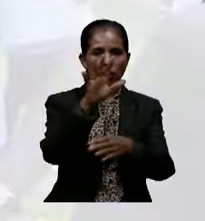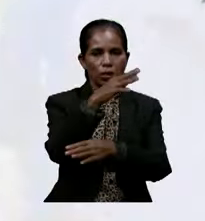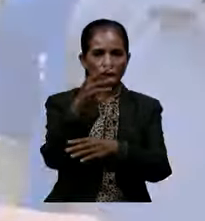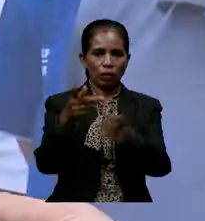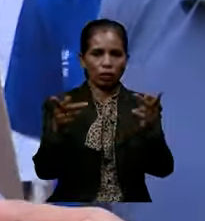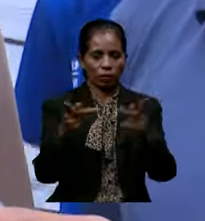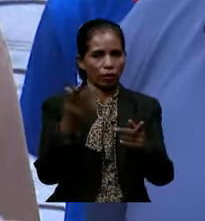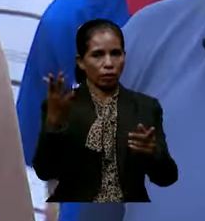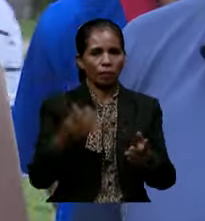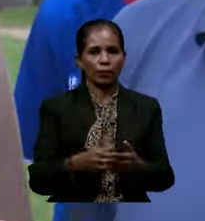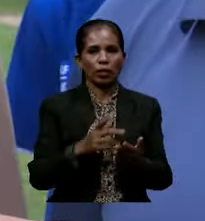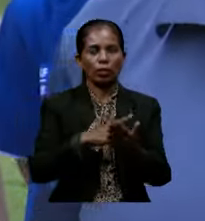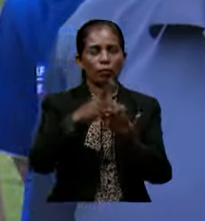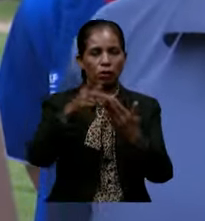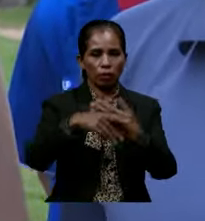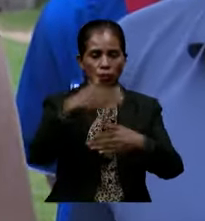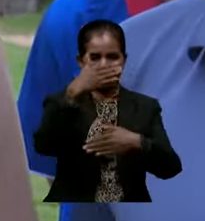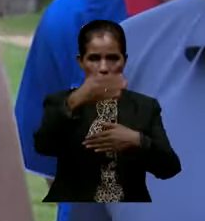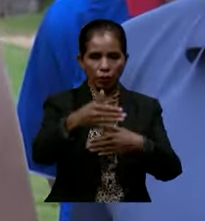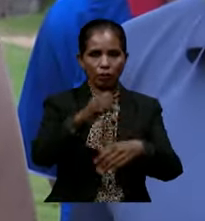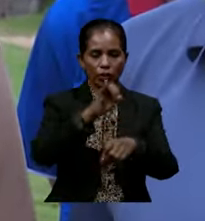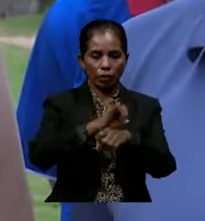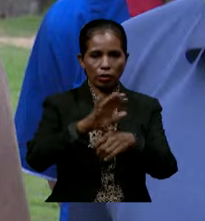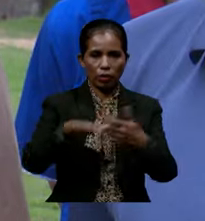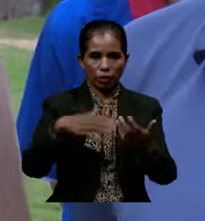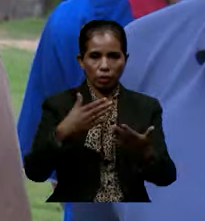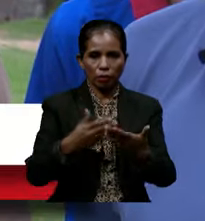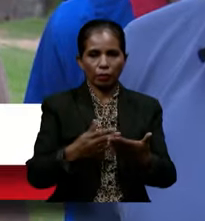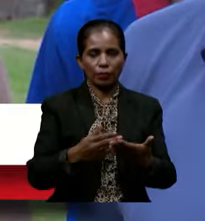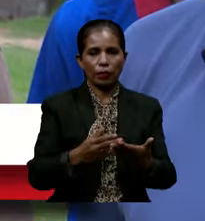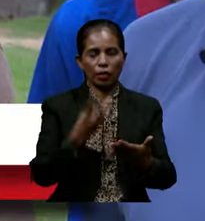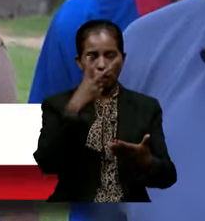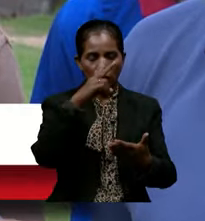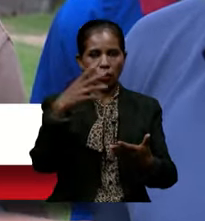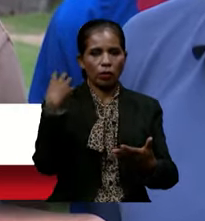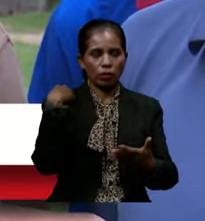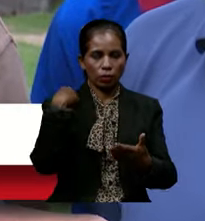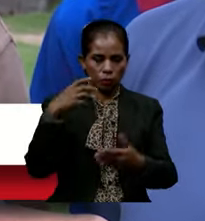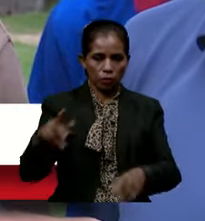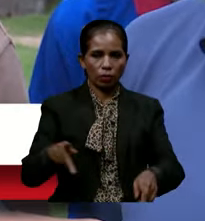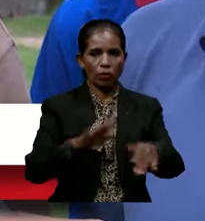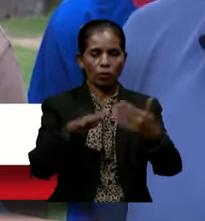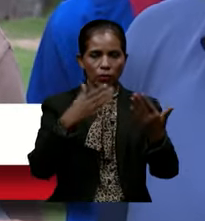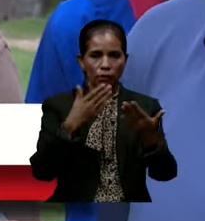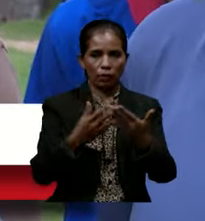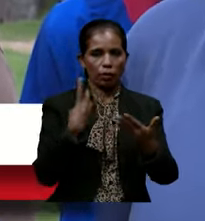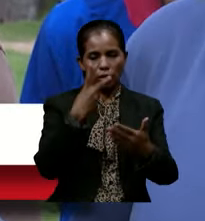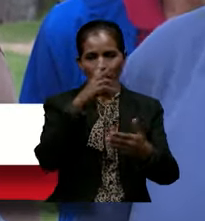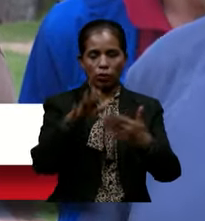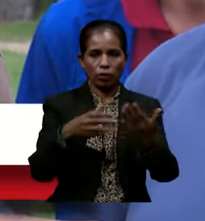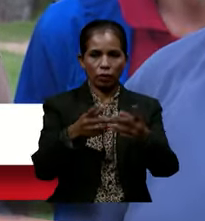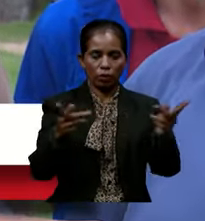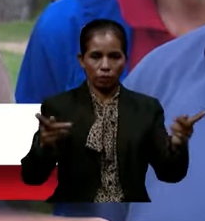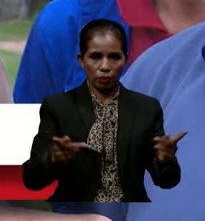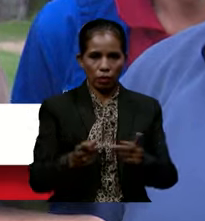fati refere. Ia programa ki tu irmai, igreja sera, até ke edifício público sera, itse hare outro fati sera